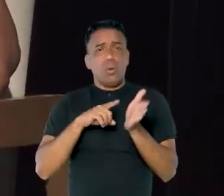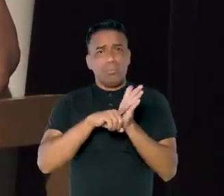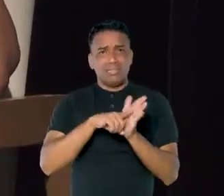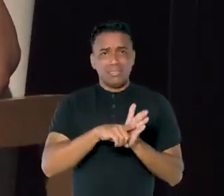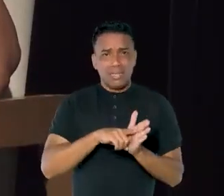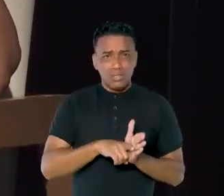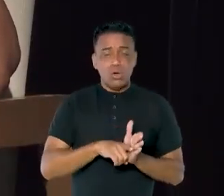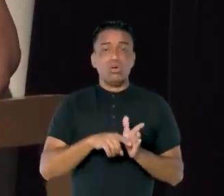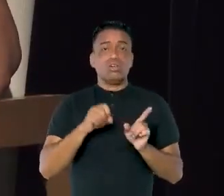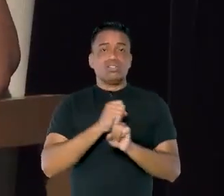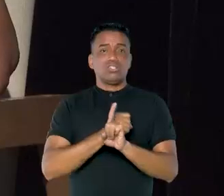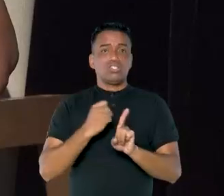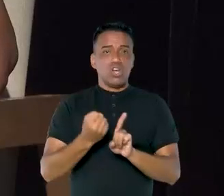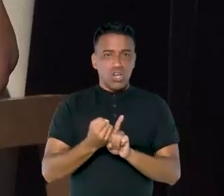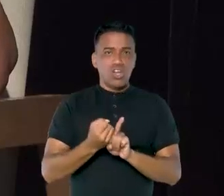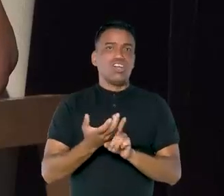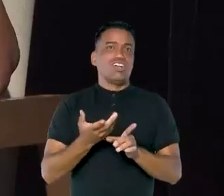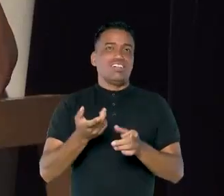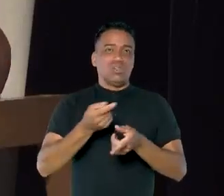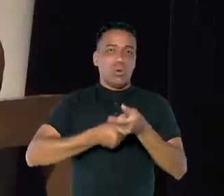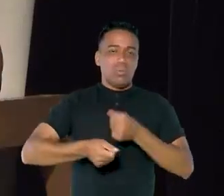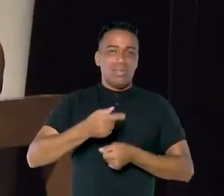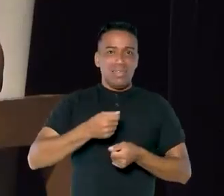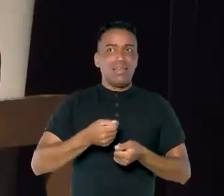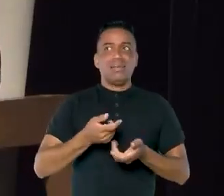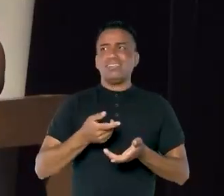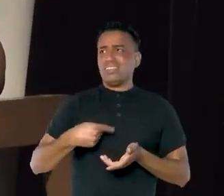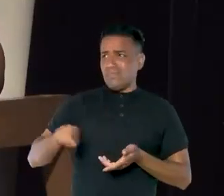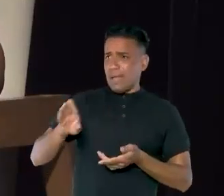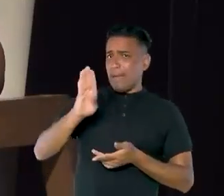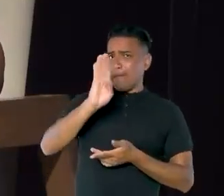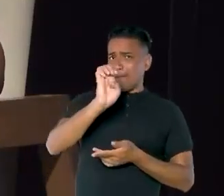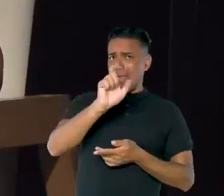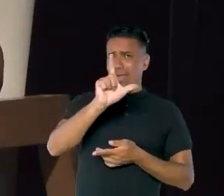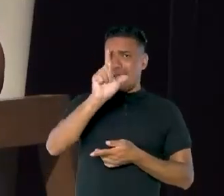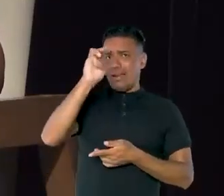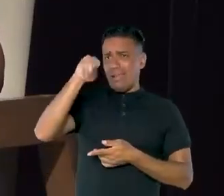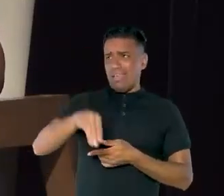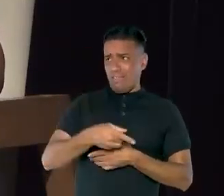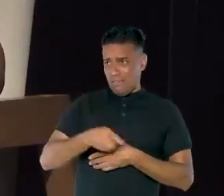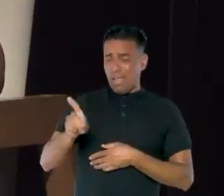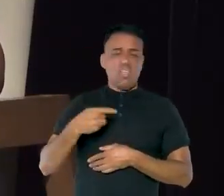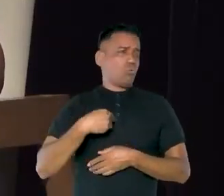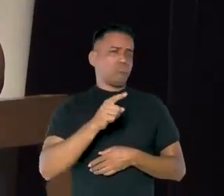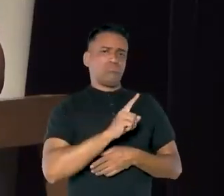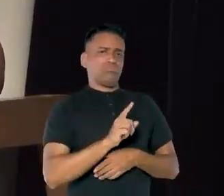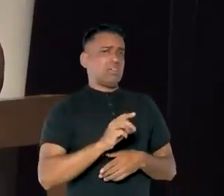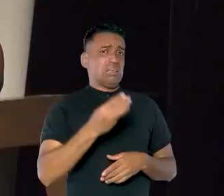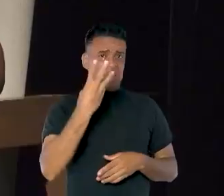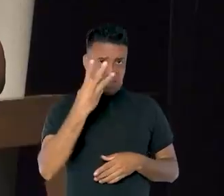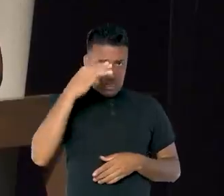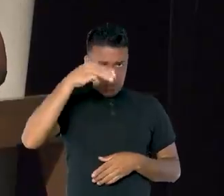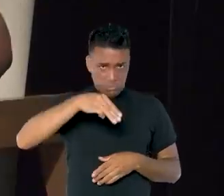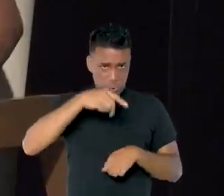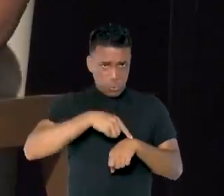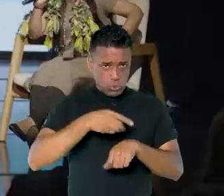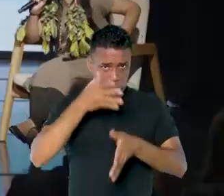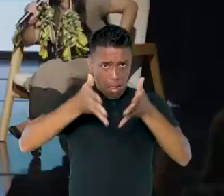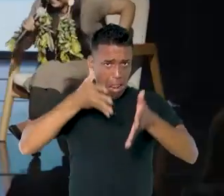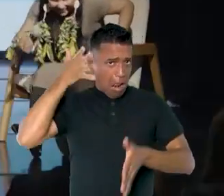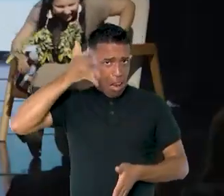da sociobioeconomia, né? E aí, Eli, tu vai para Belém? Eu disse, fazer o quê? Aí, vai ser de 3 minutos, vai, então não vou.